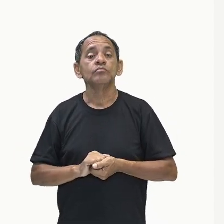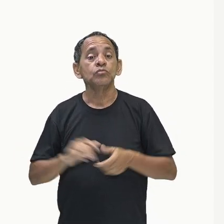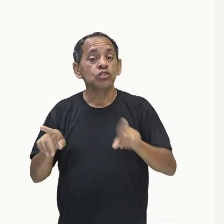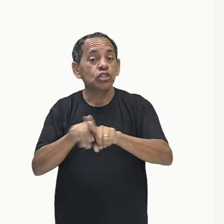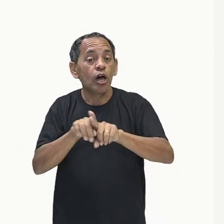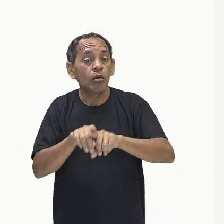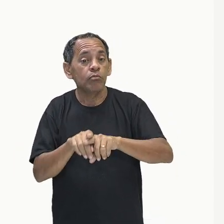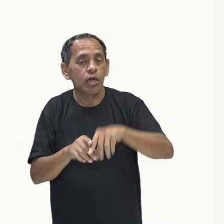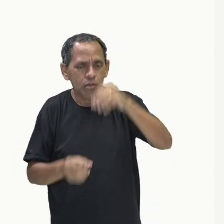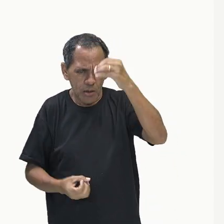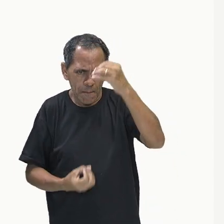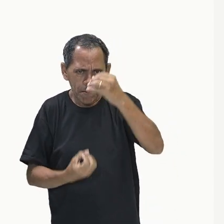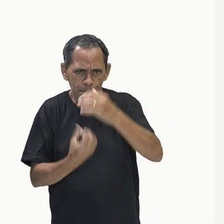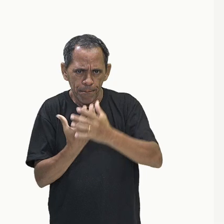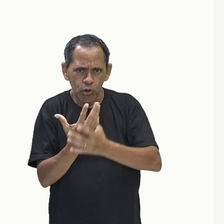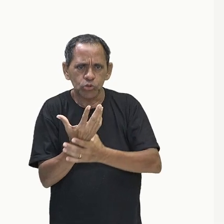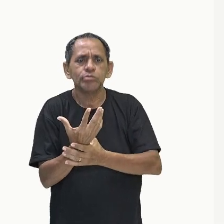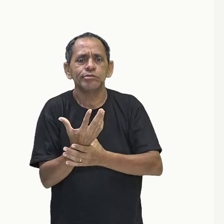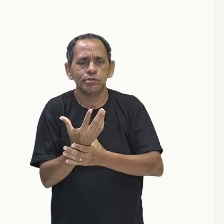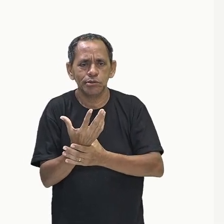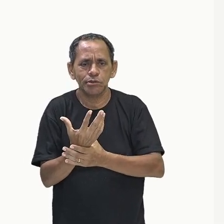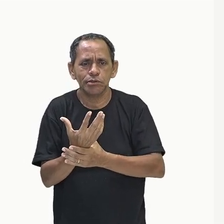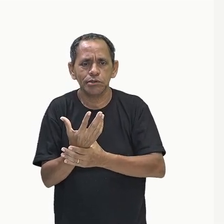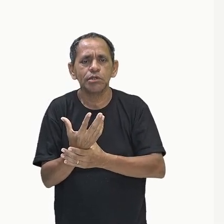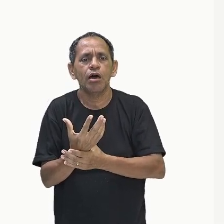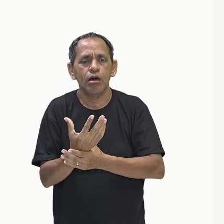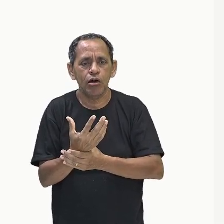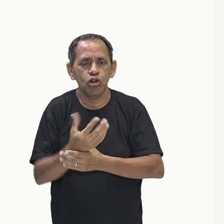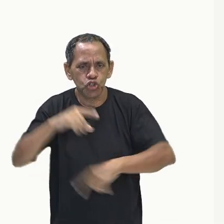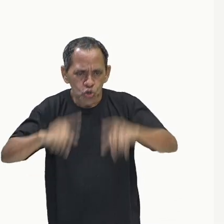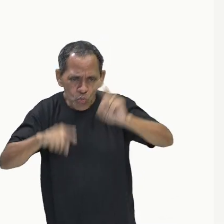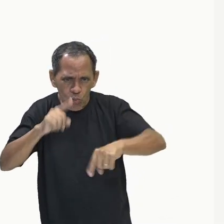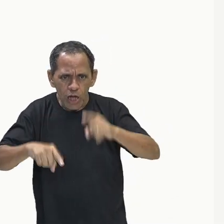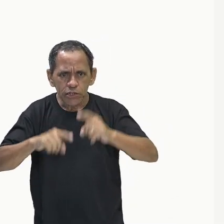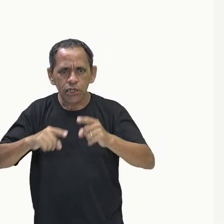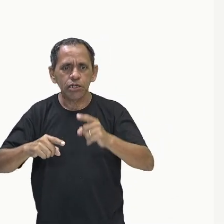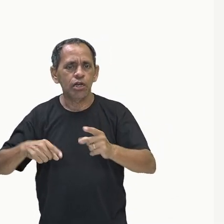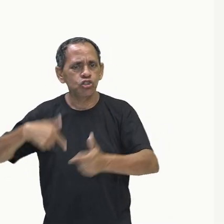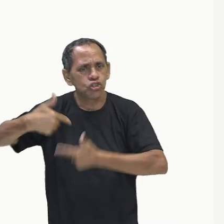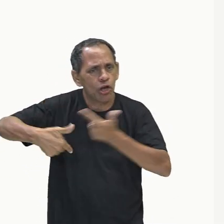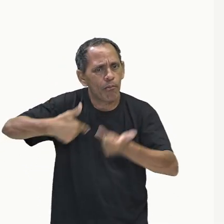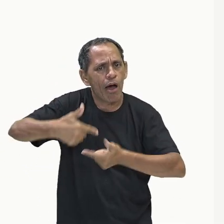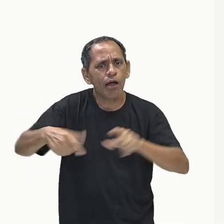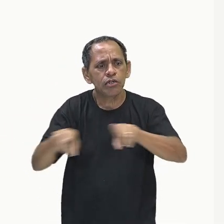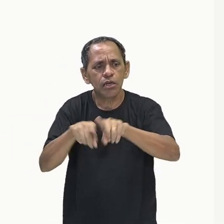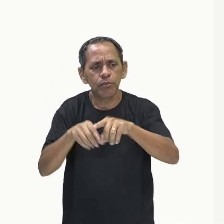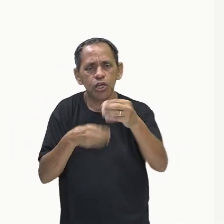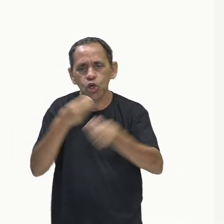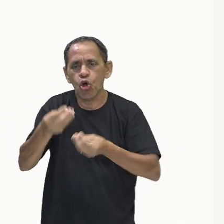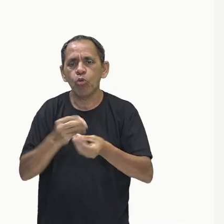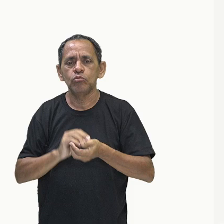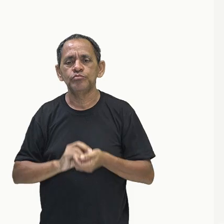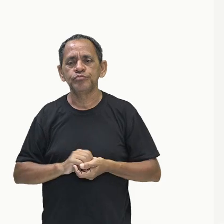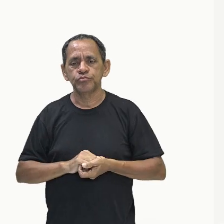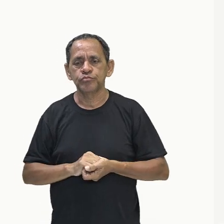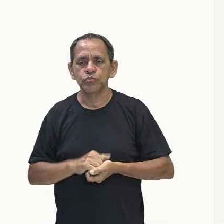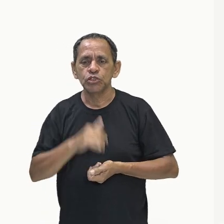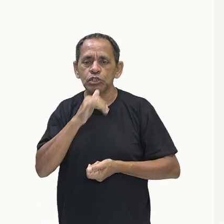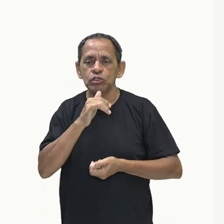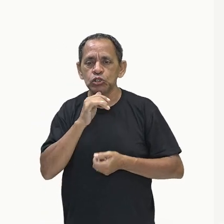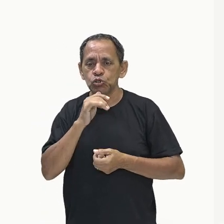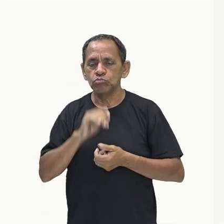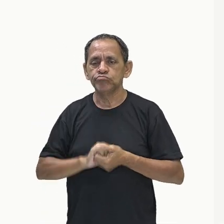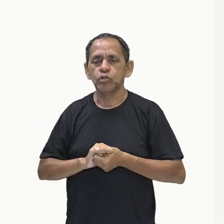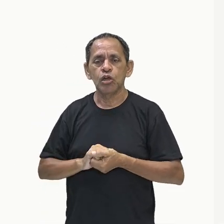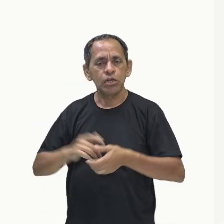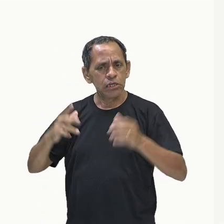novos instrumentos de trabalho, galera. Quando os seres humanos conseguem ali controlar o